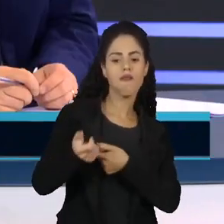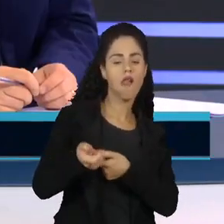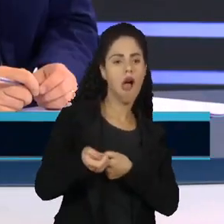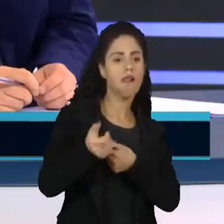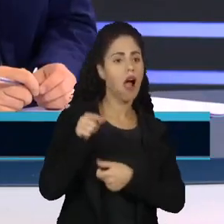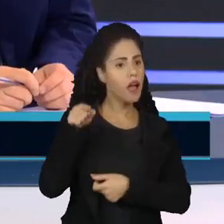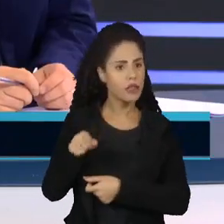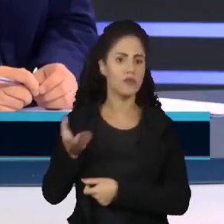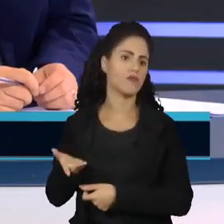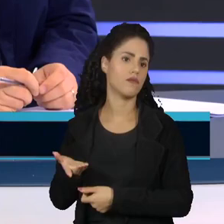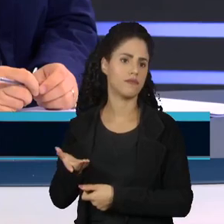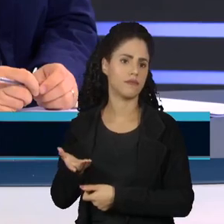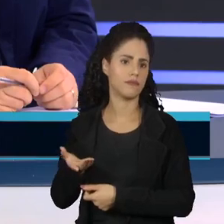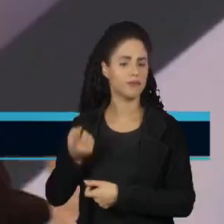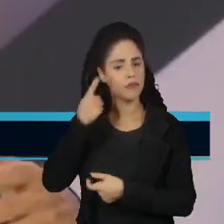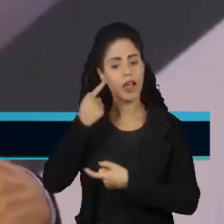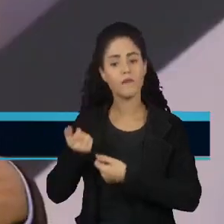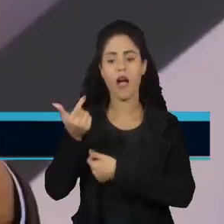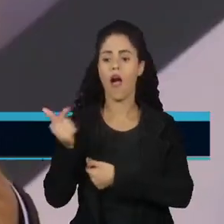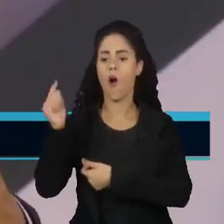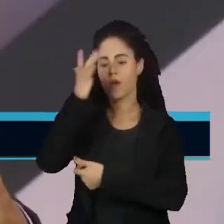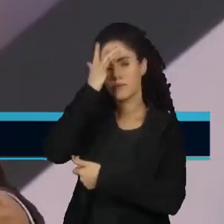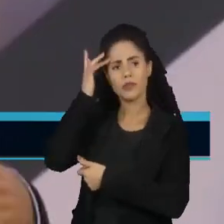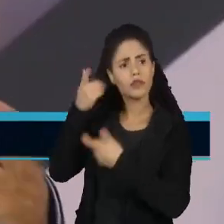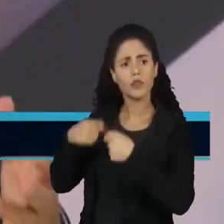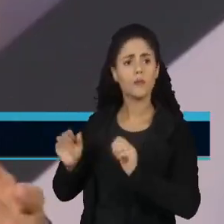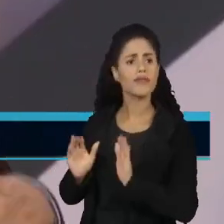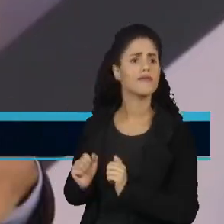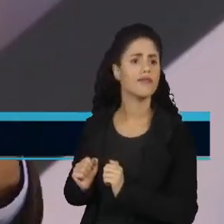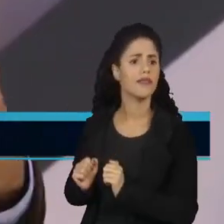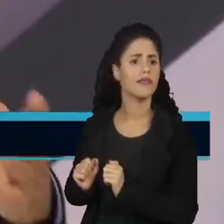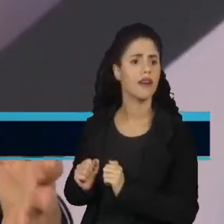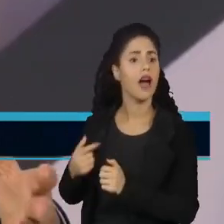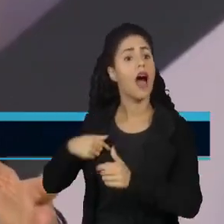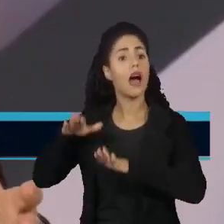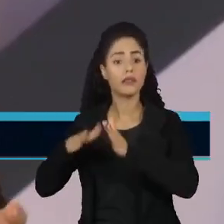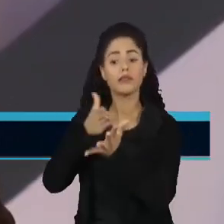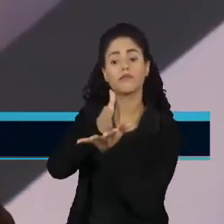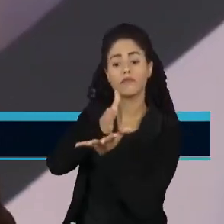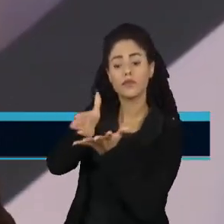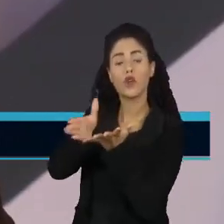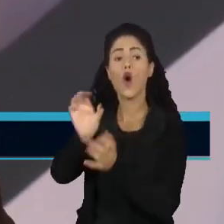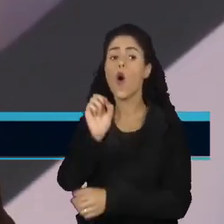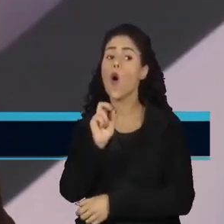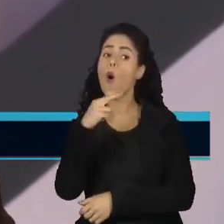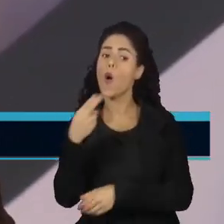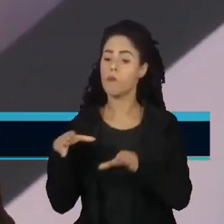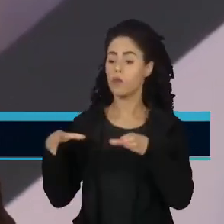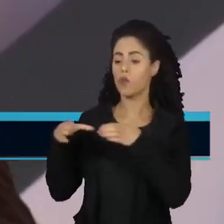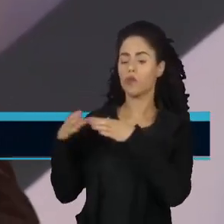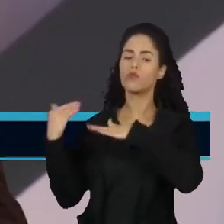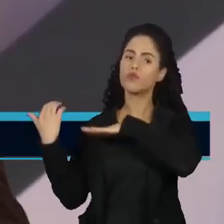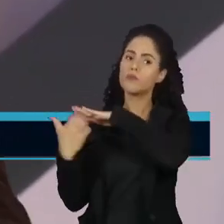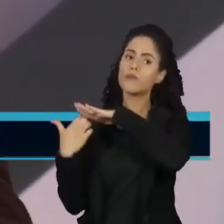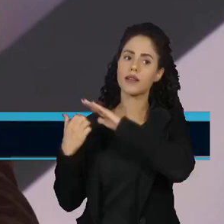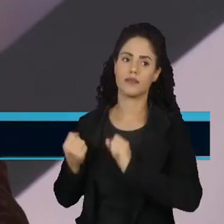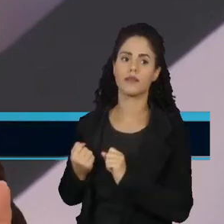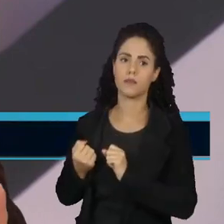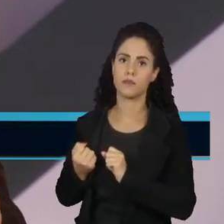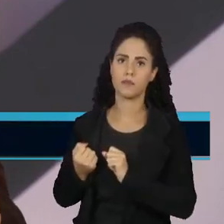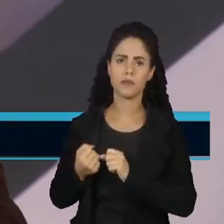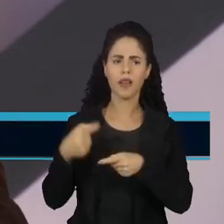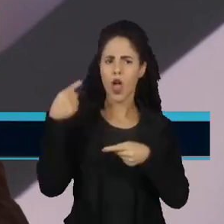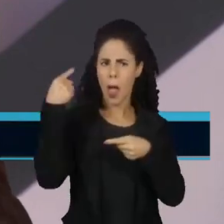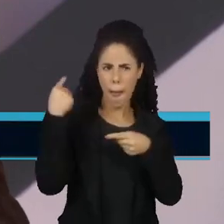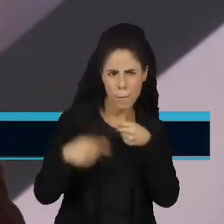benefícios que são concedidos muitas vezes a setores Às vezes a grupos de empresas é proibido